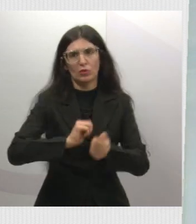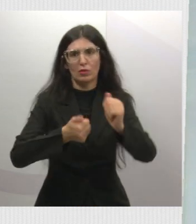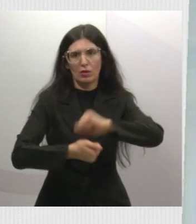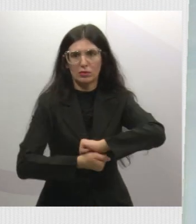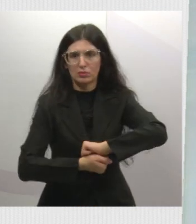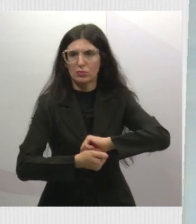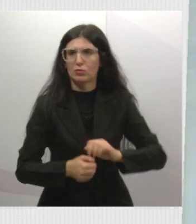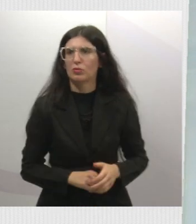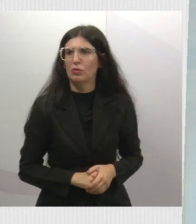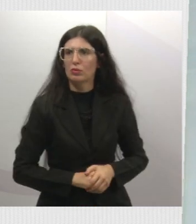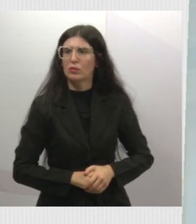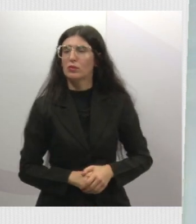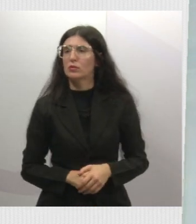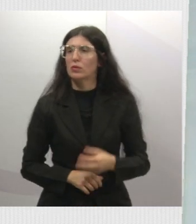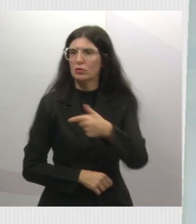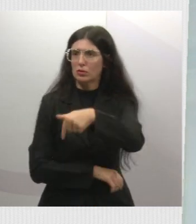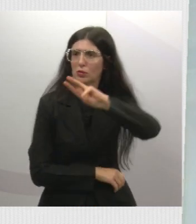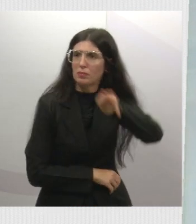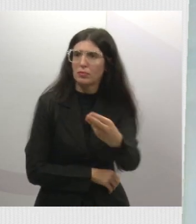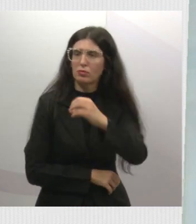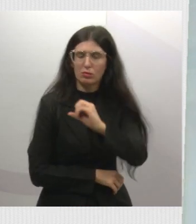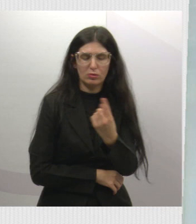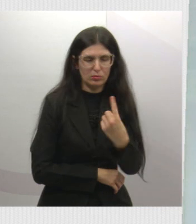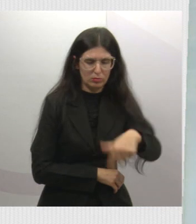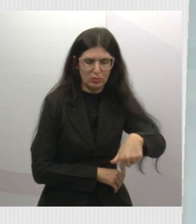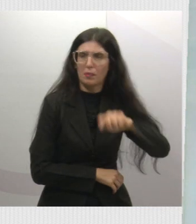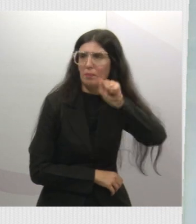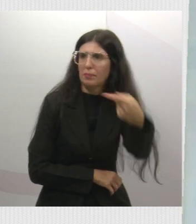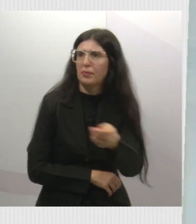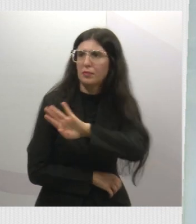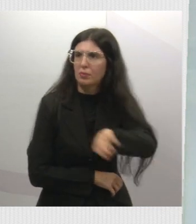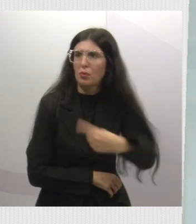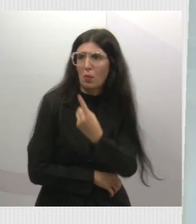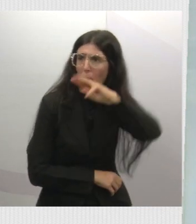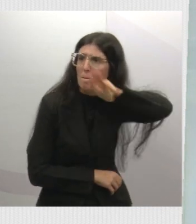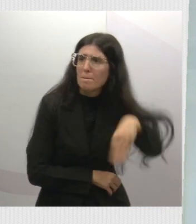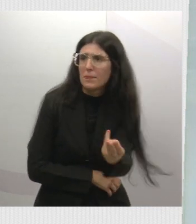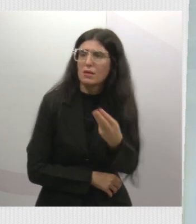13.042.000 e liquidado até o primeiro quadrimestre,